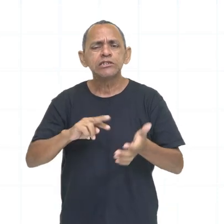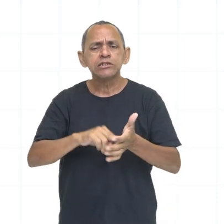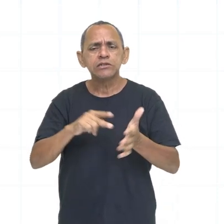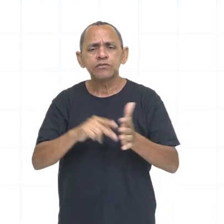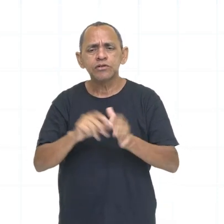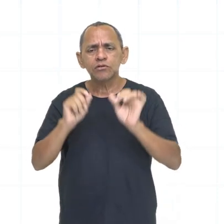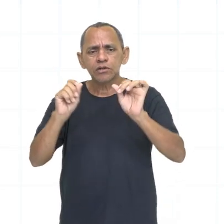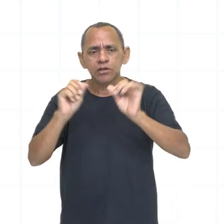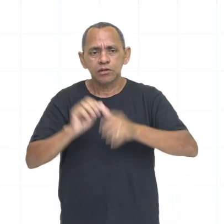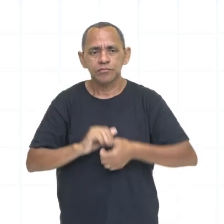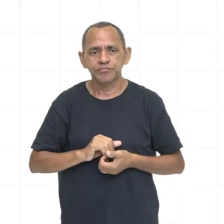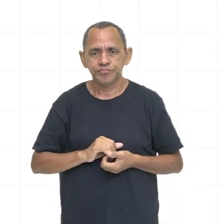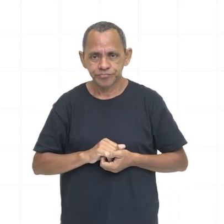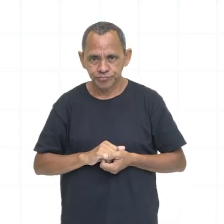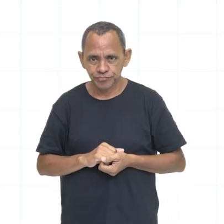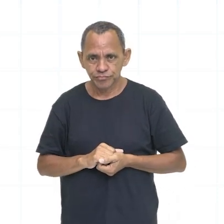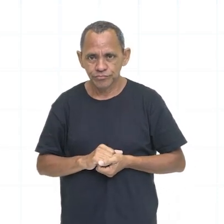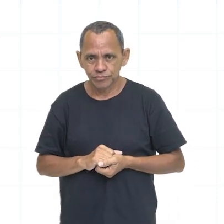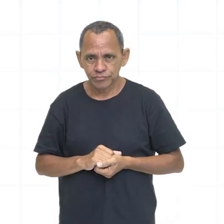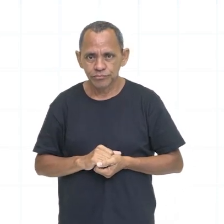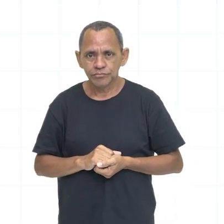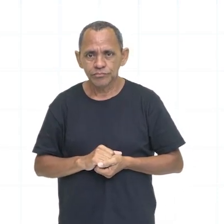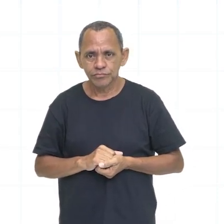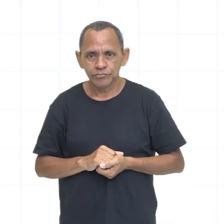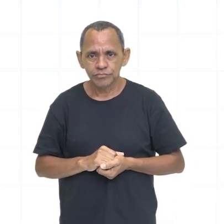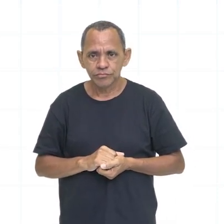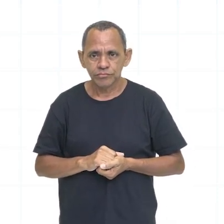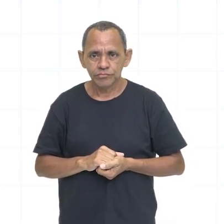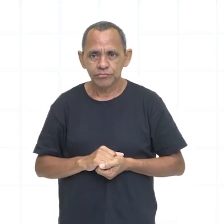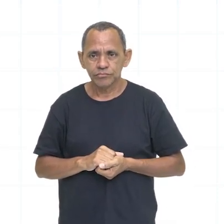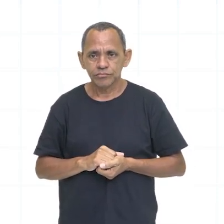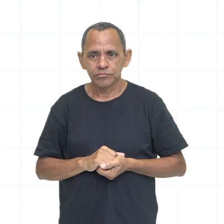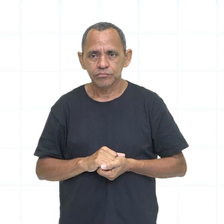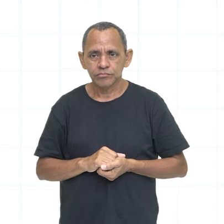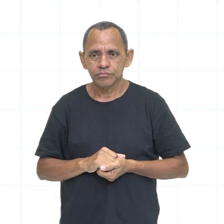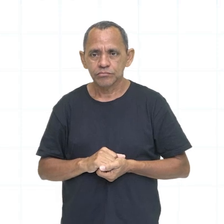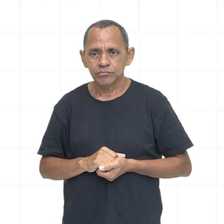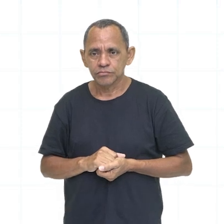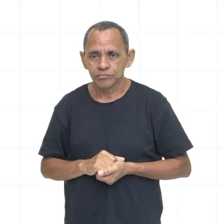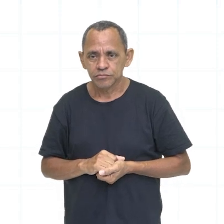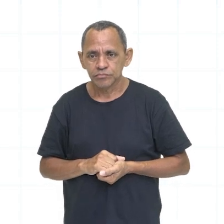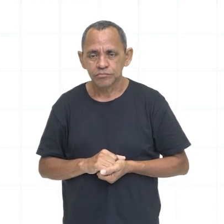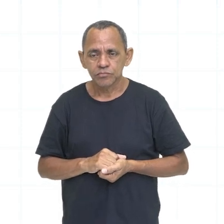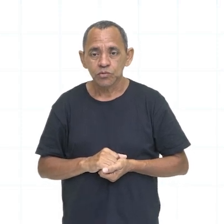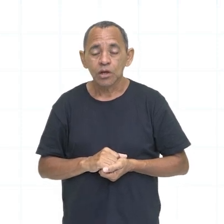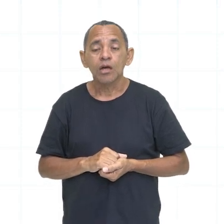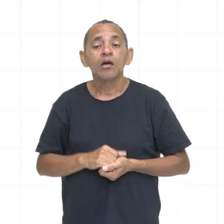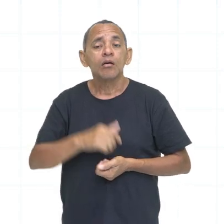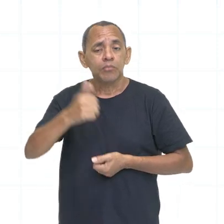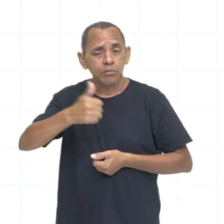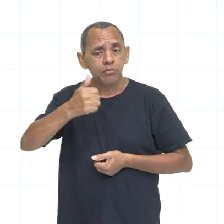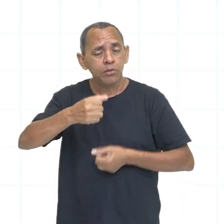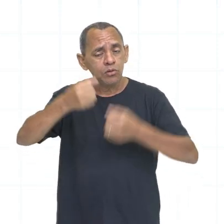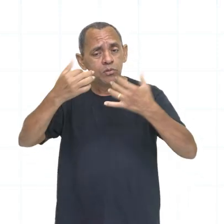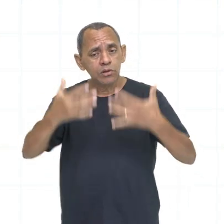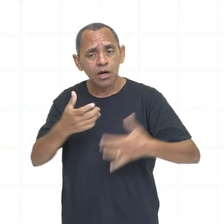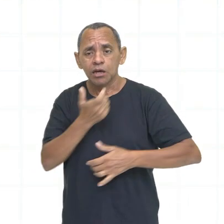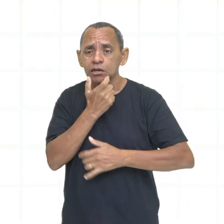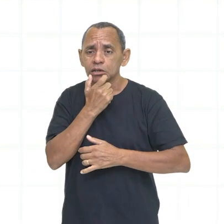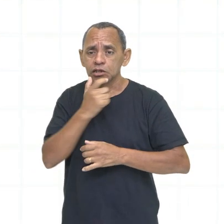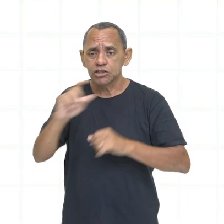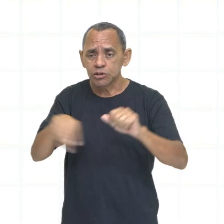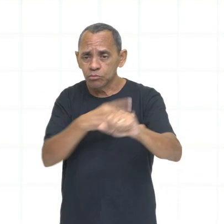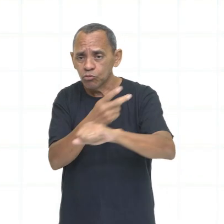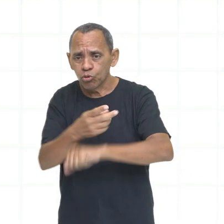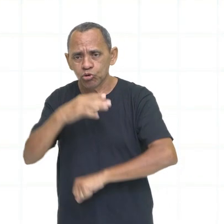Então, a definição de identidade está em inglês, e aqui a gente vai fazer uma leitura primeiro em inglês, depois em português. Mas eu vou identificar